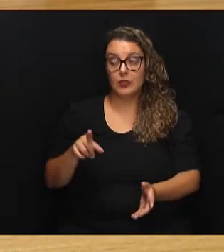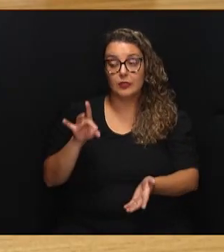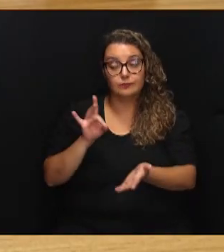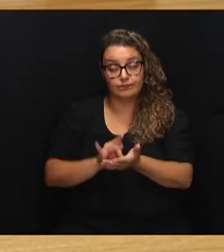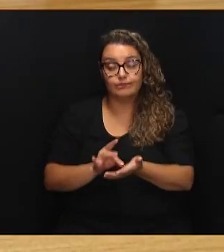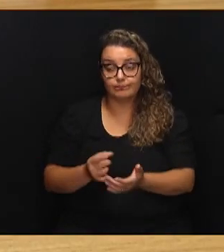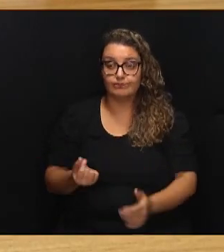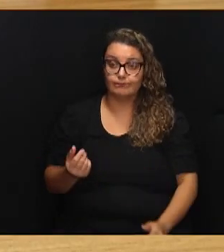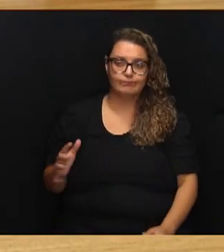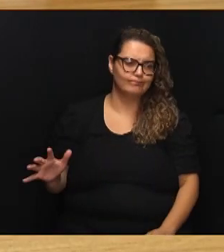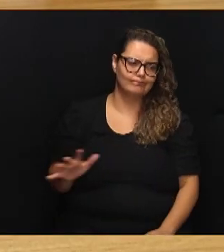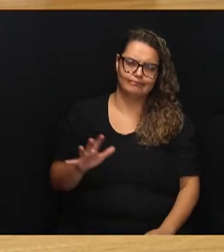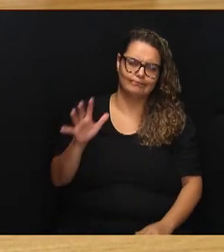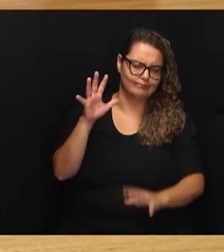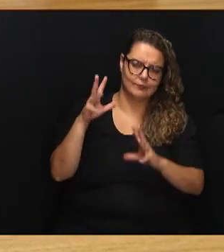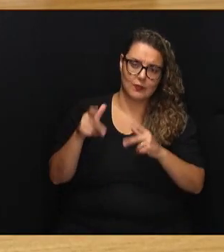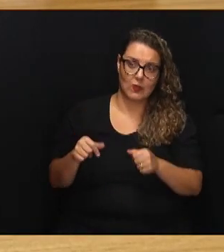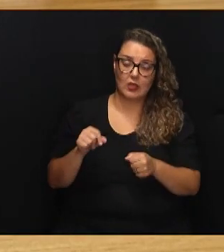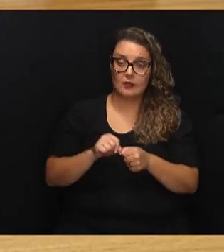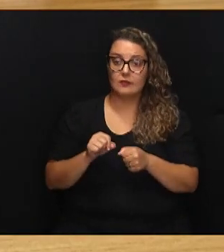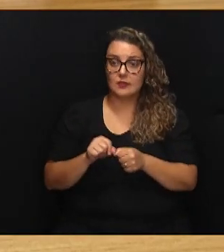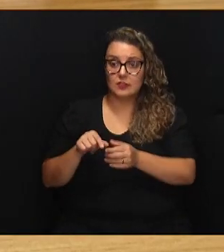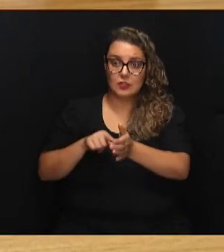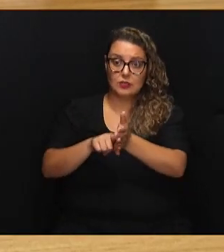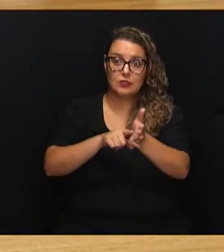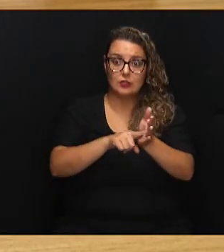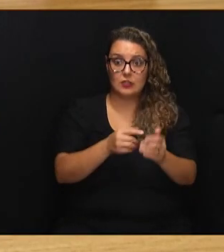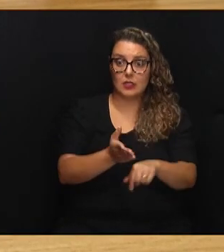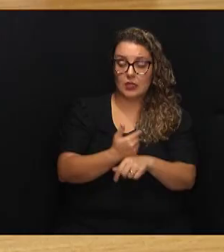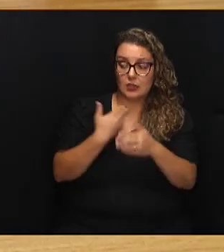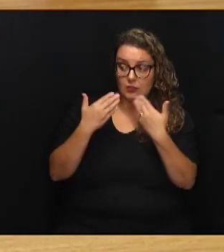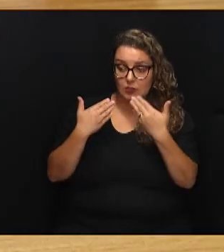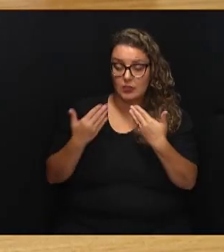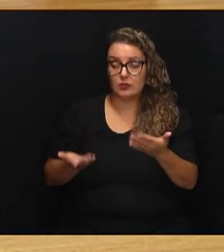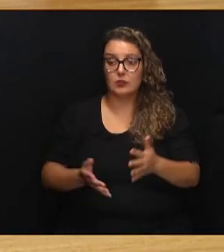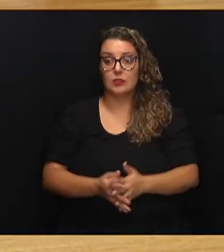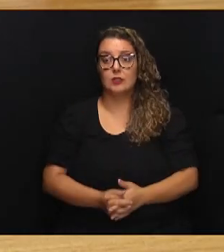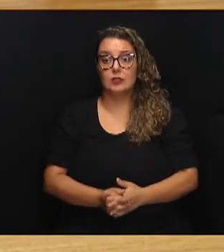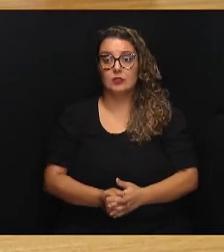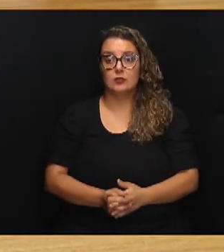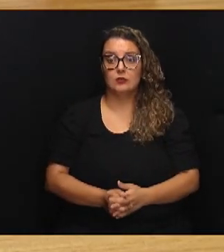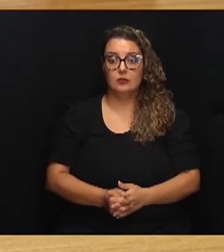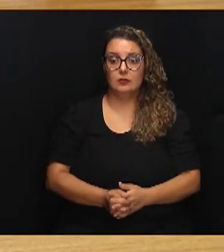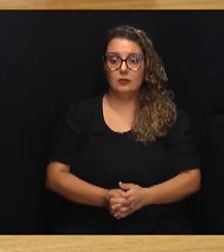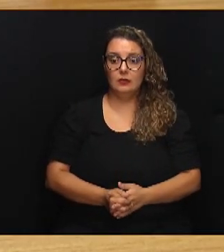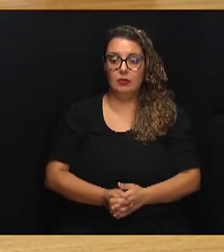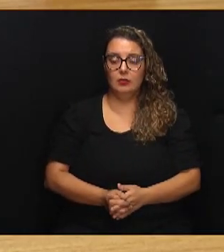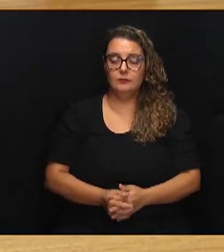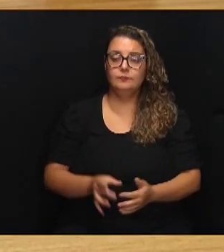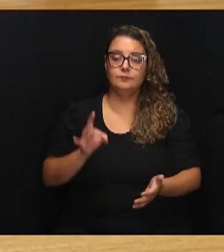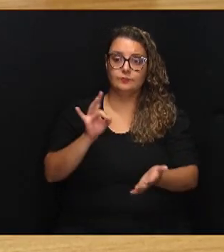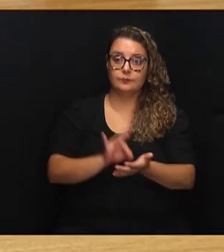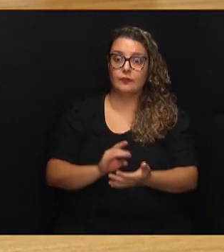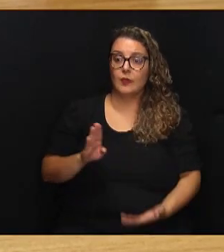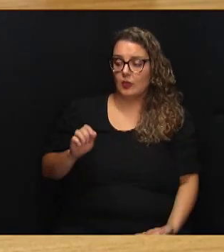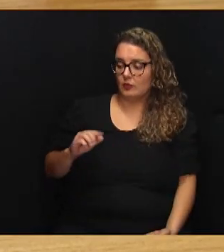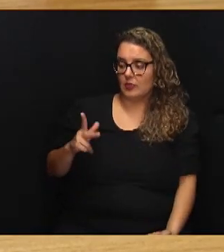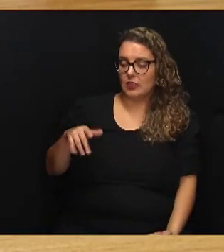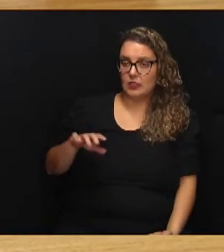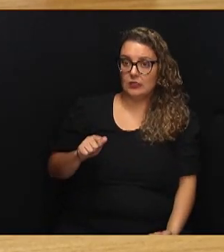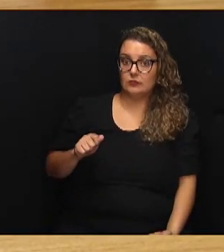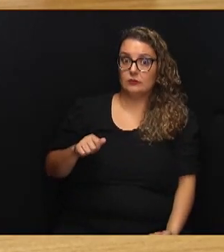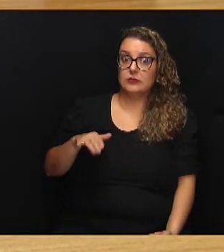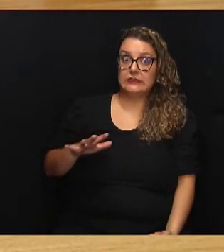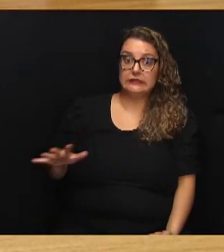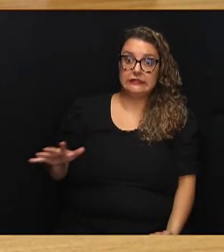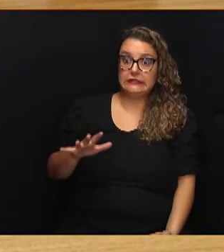preços subiram. Até estava fazendo algumas pesquisas antes do nosso bate-papo aqui, dessa entrevista, e de fato, o bacalhau foi um dos itens que mais